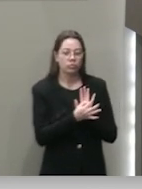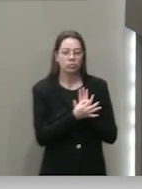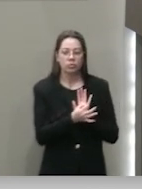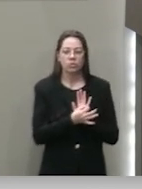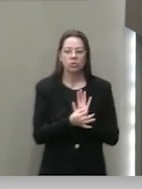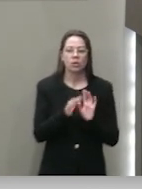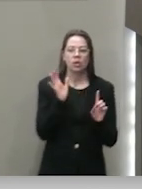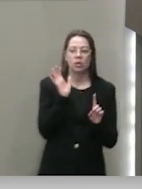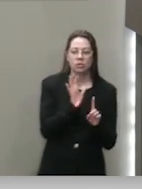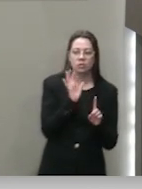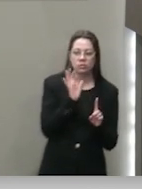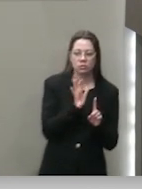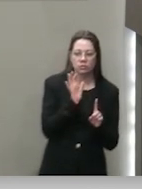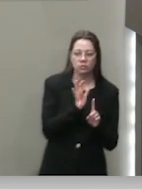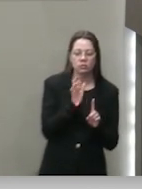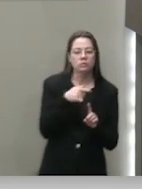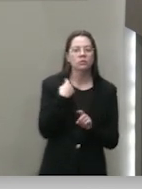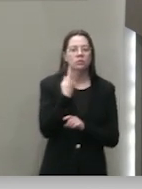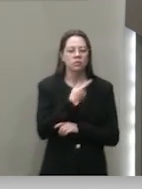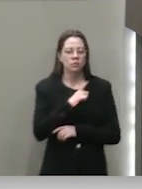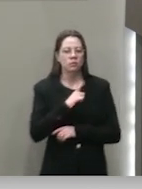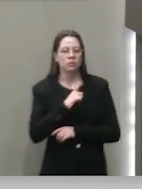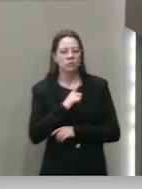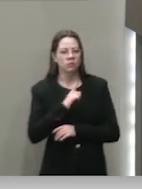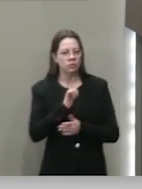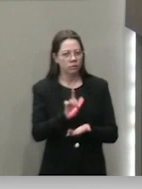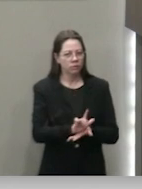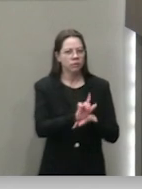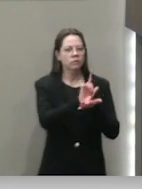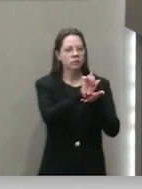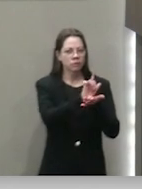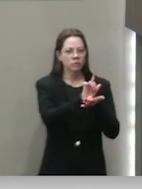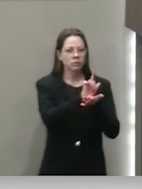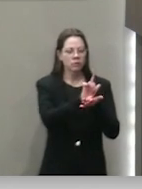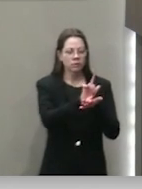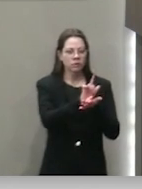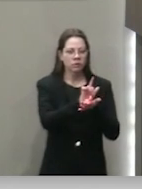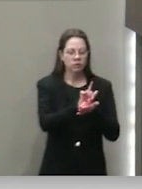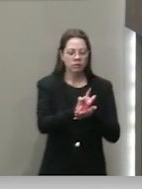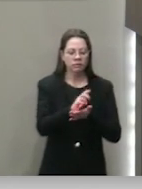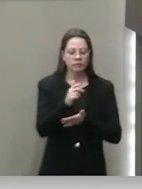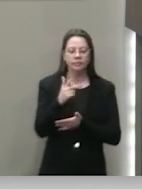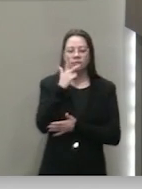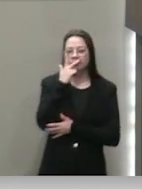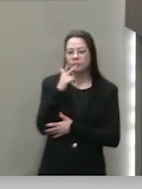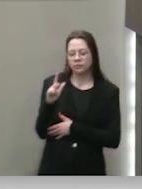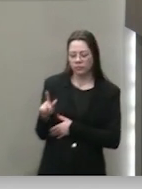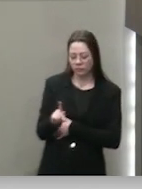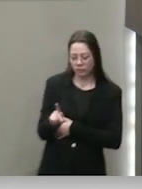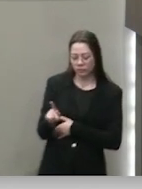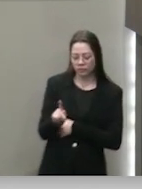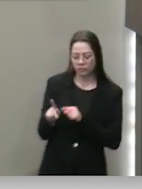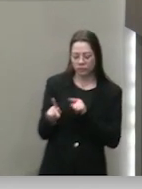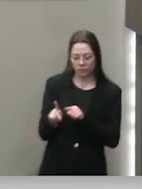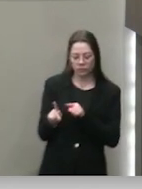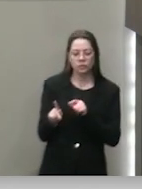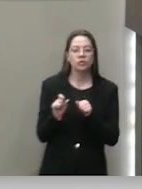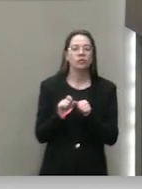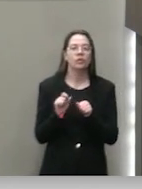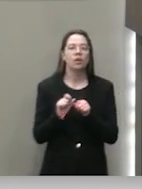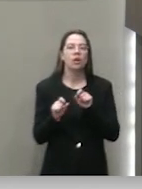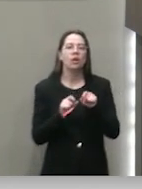tem influência e a gente tem liderança. Não deveriam ser os professores que deveriam estar